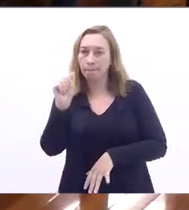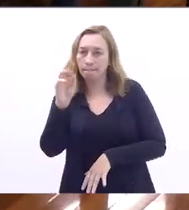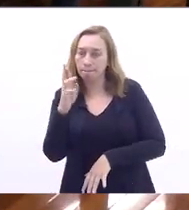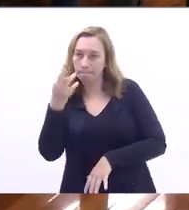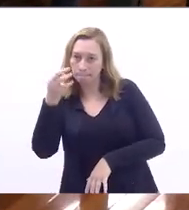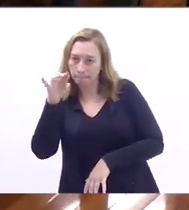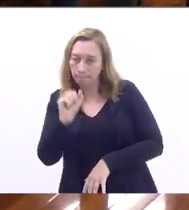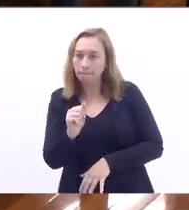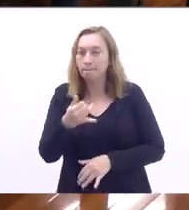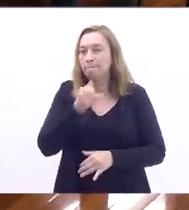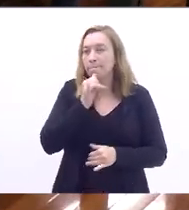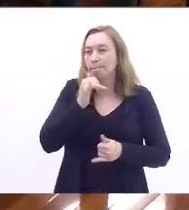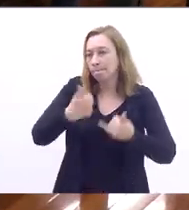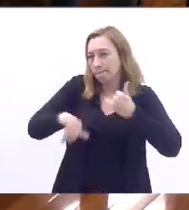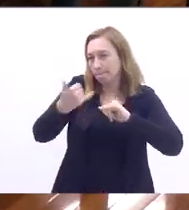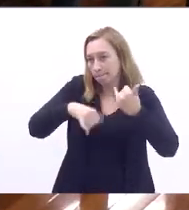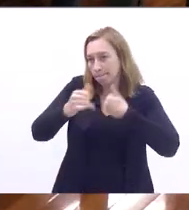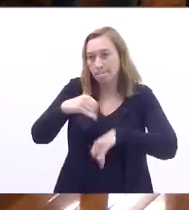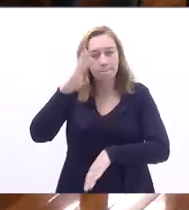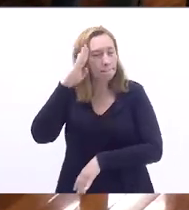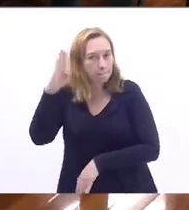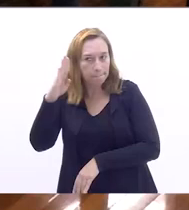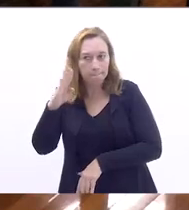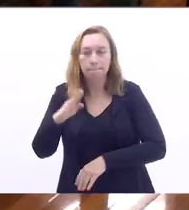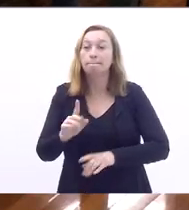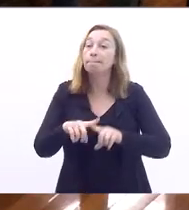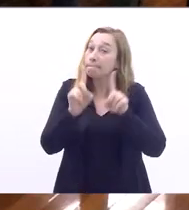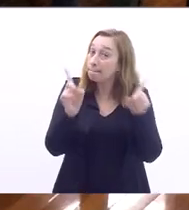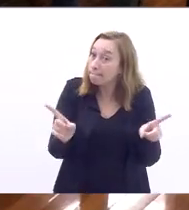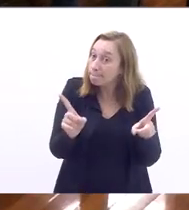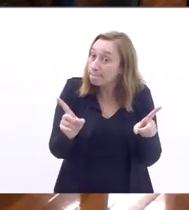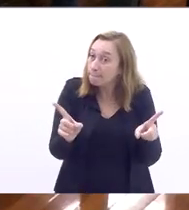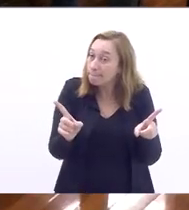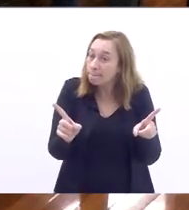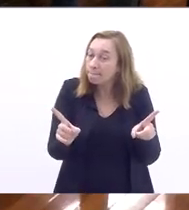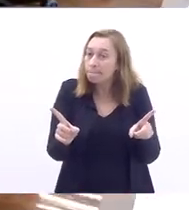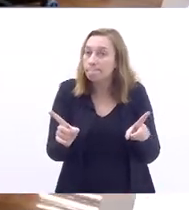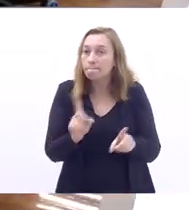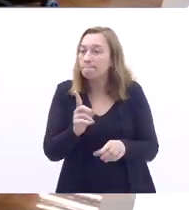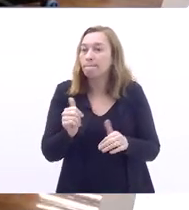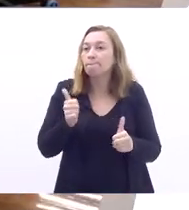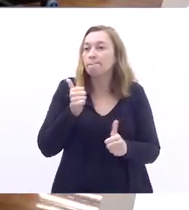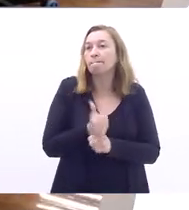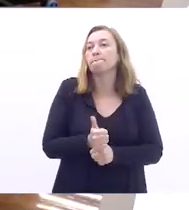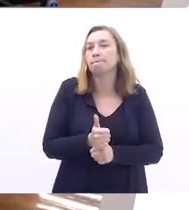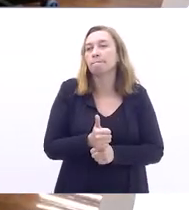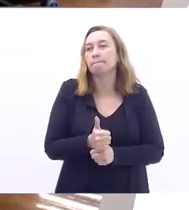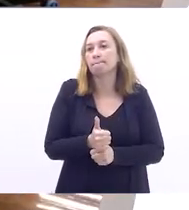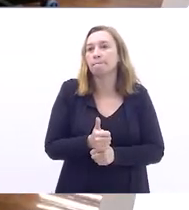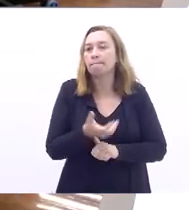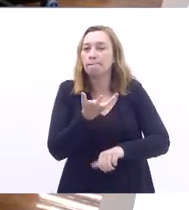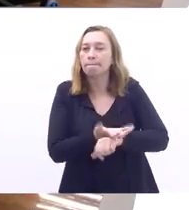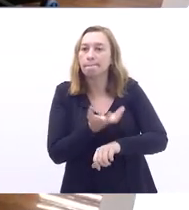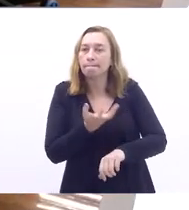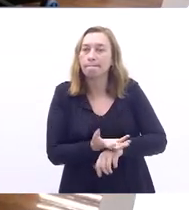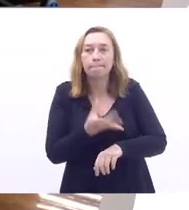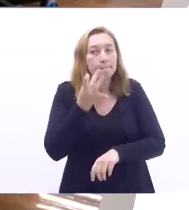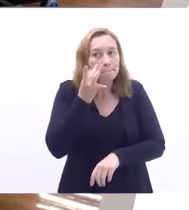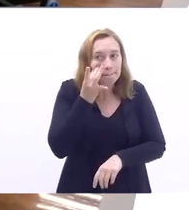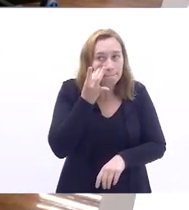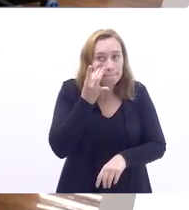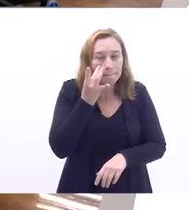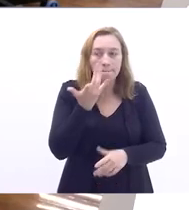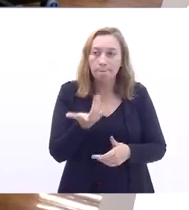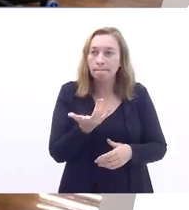da química por exemplo é fundamental laboratório está isso tudo represado mas a gente não substituiu disciplinas presenciais